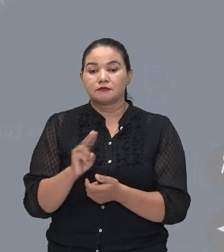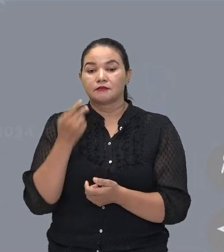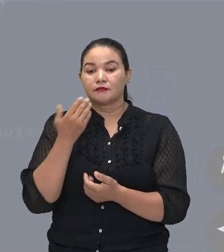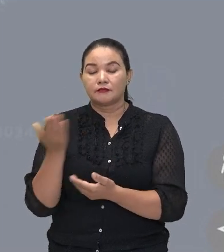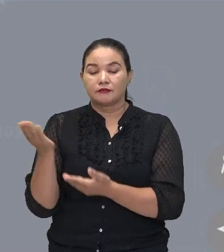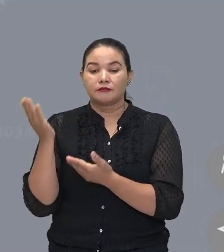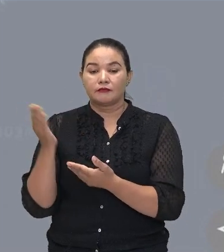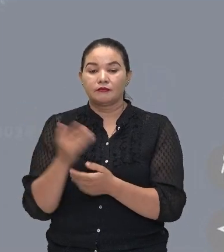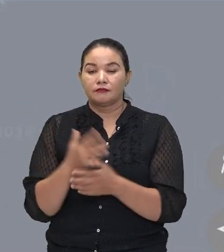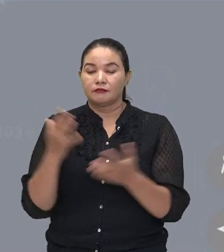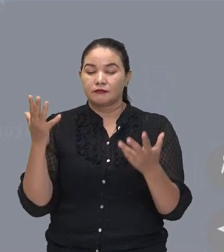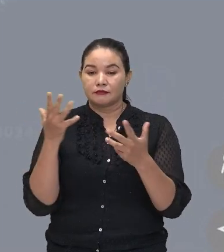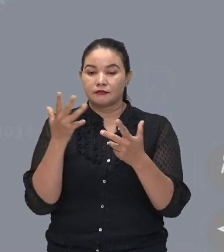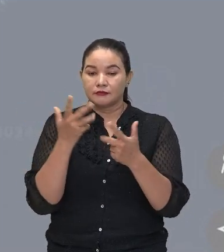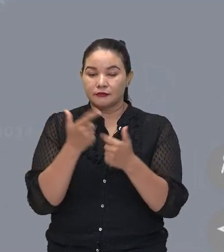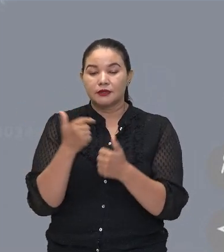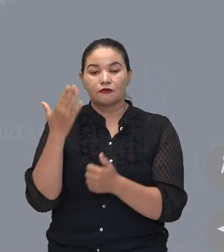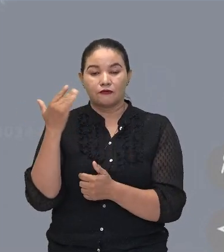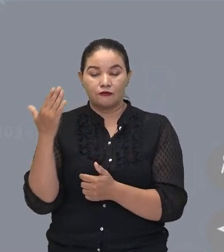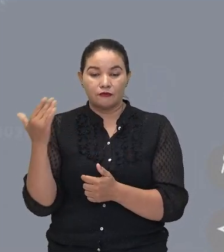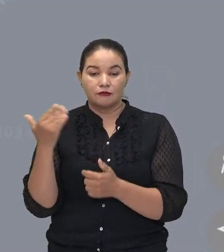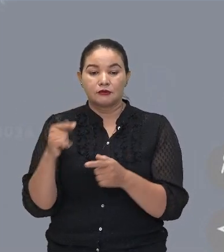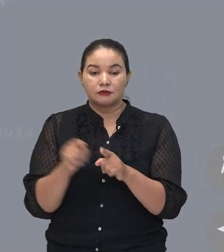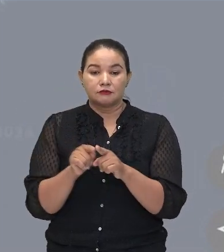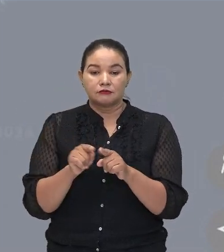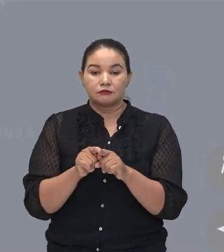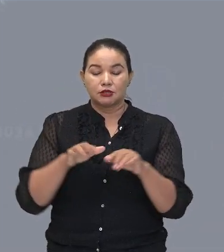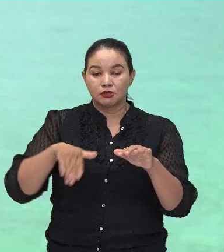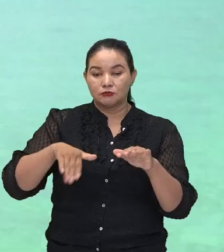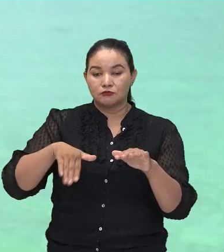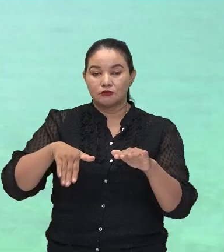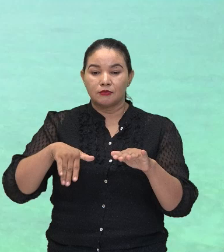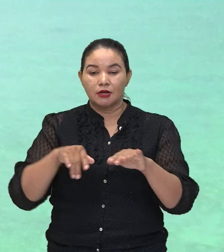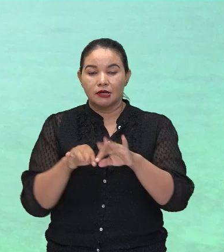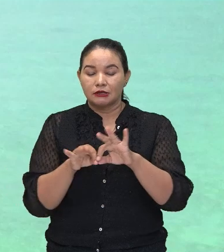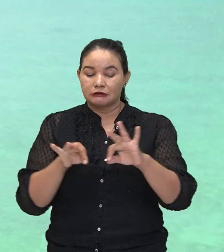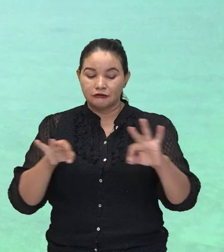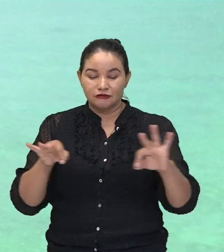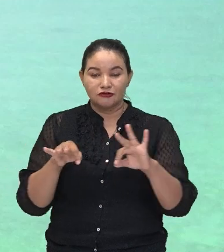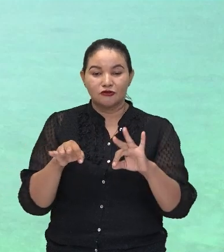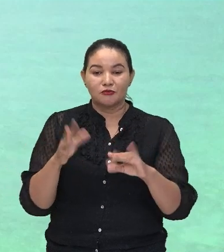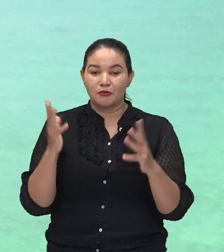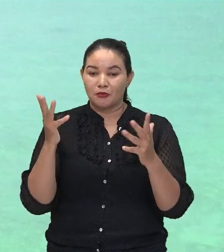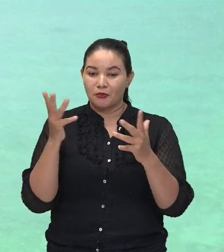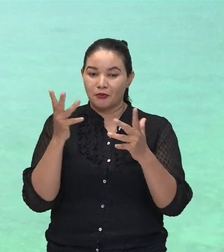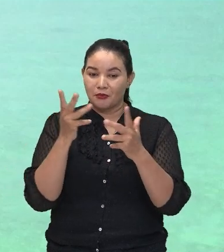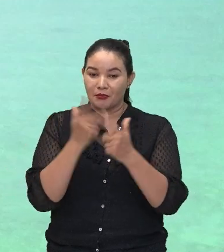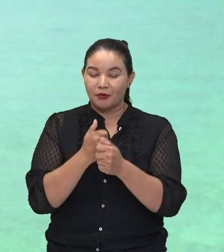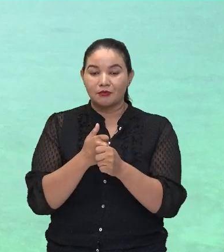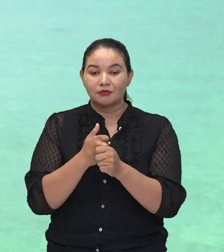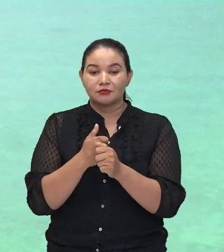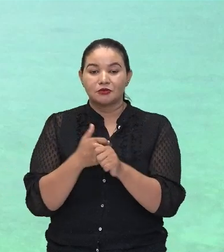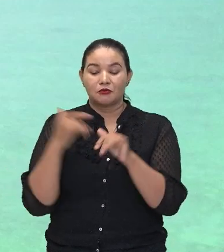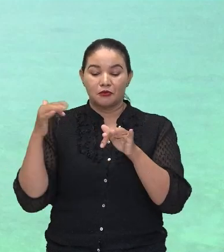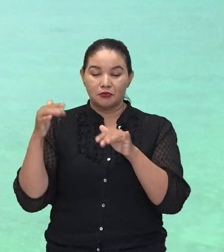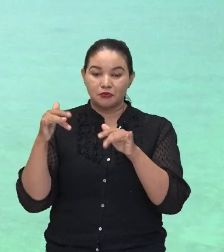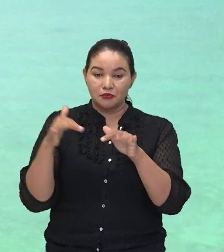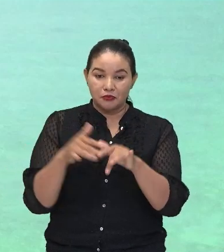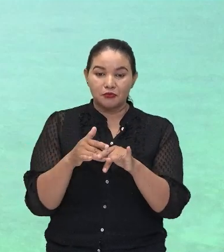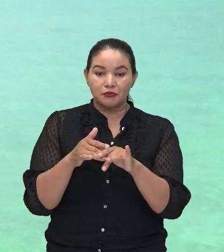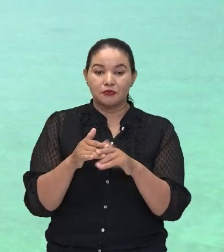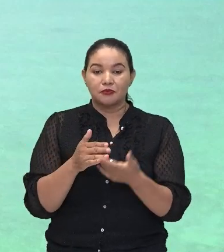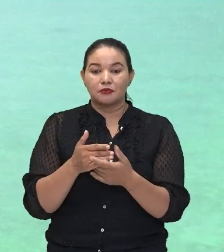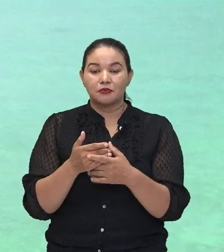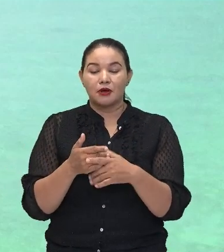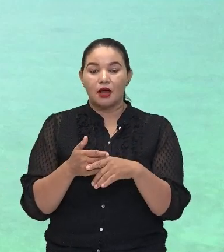sua bela e extensa praia, por ser um lugar popular para a prática de mergulho,